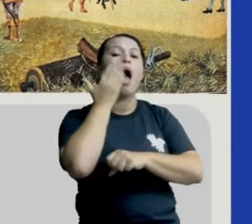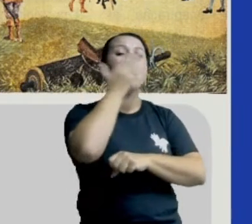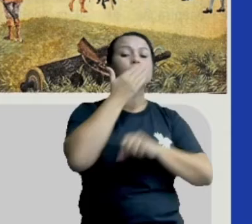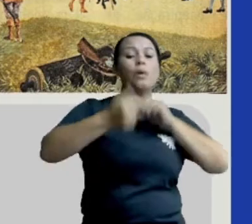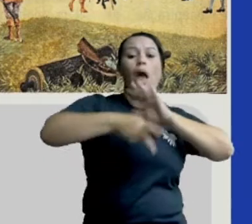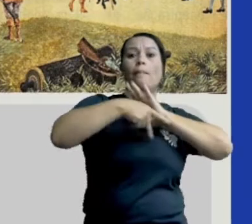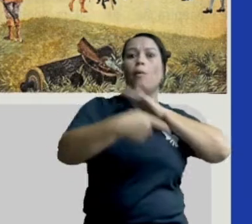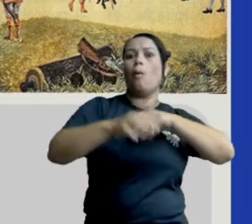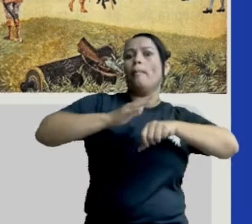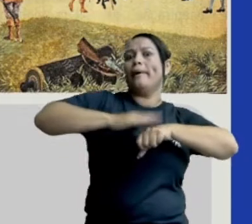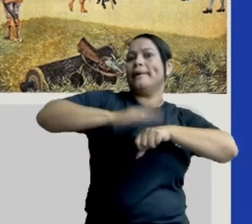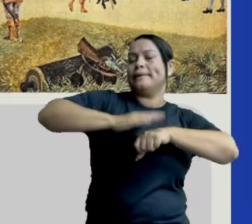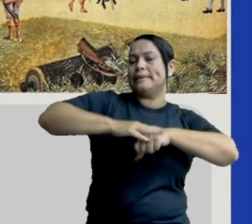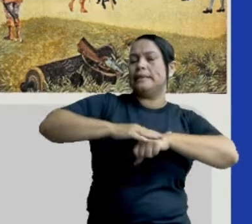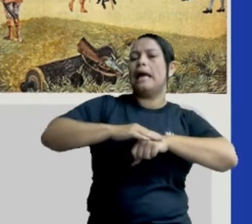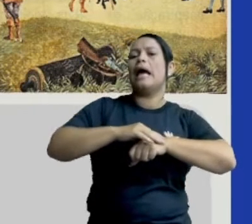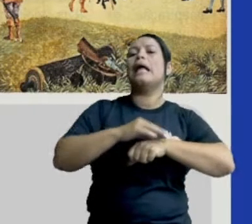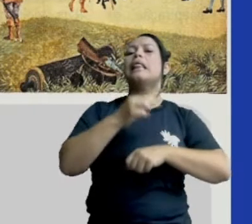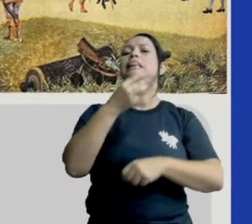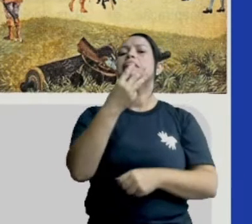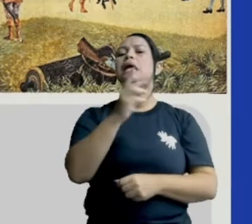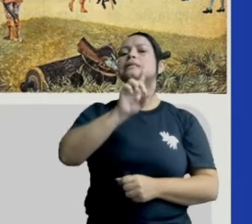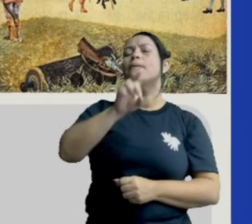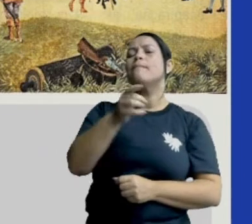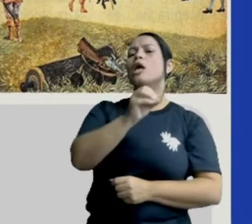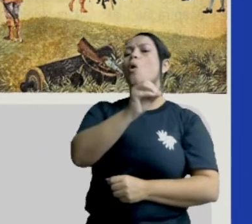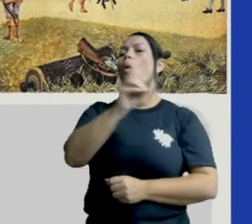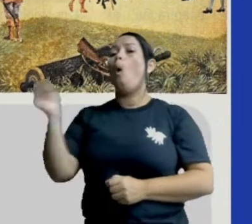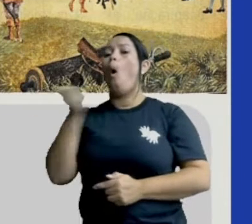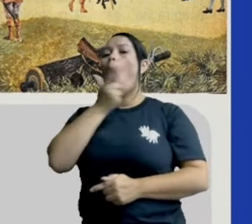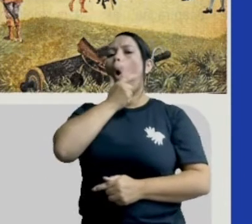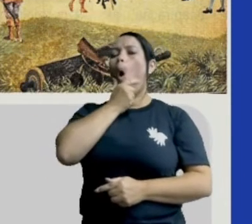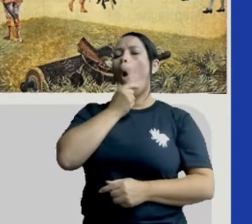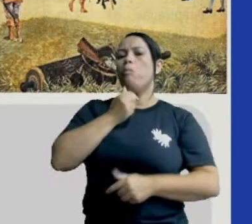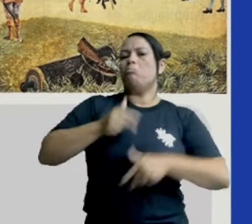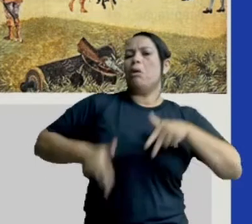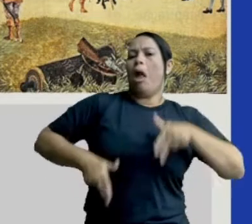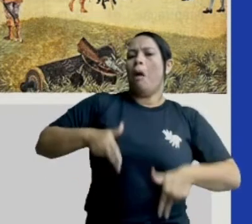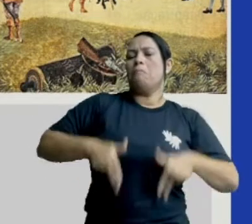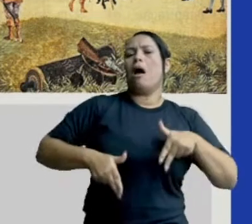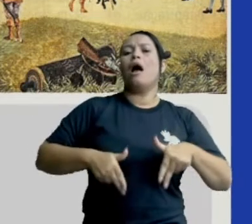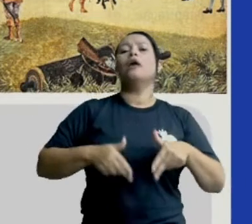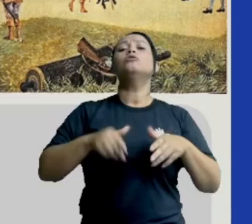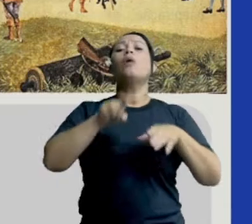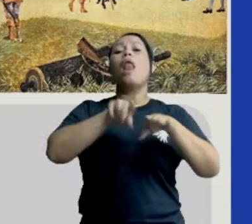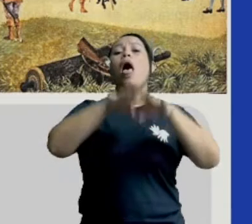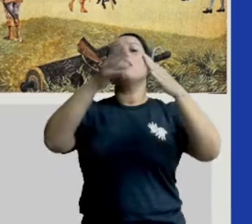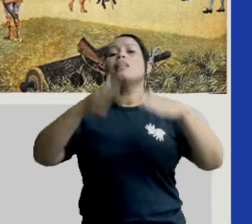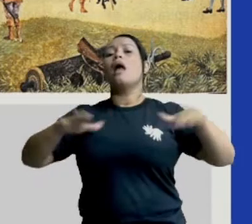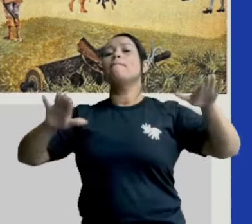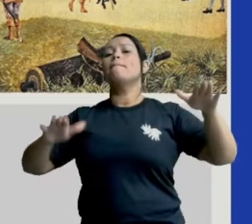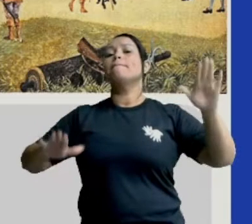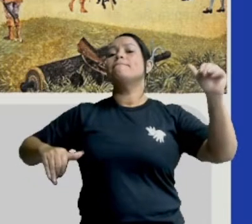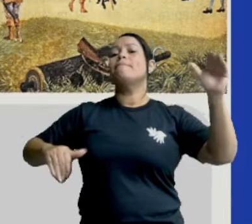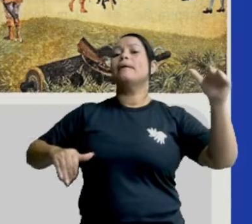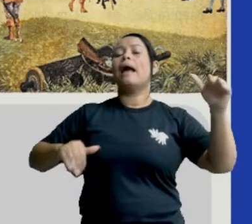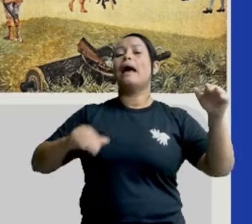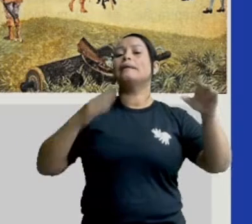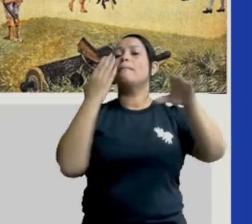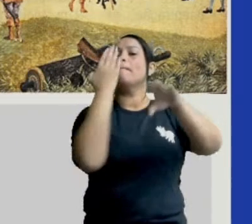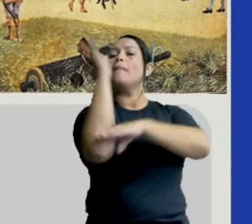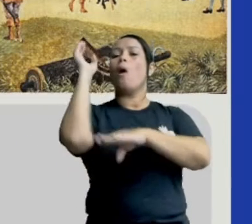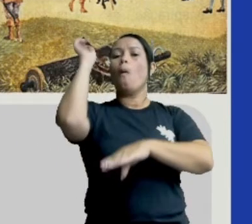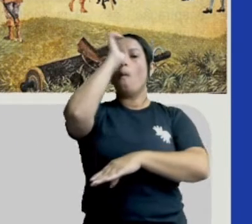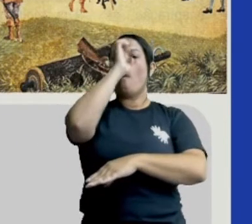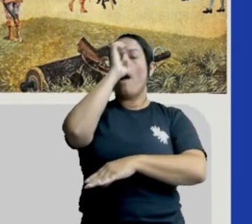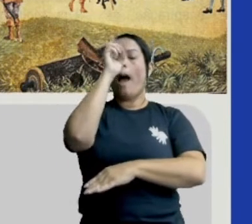aqui na província. 3.000 homens, bem armados, desceram na praia de Pau Amarelo e tomaram